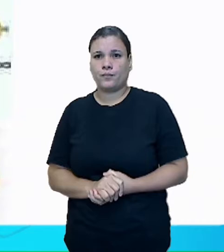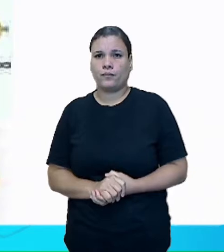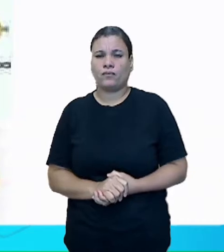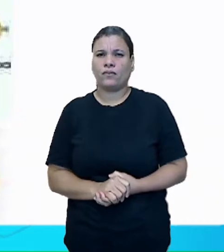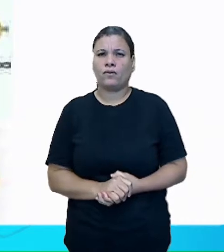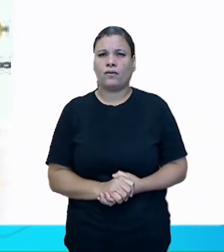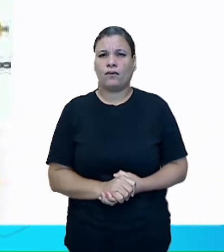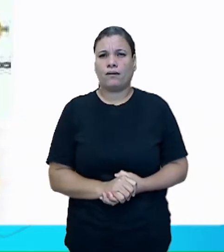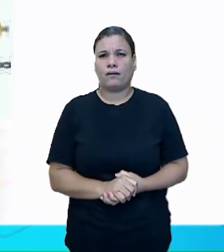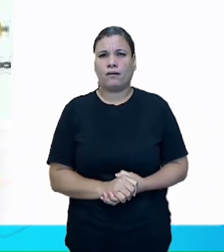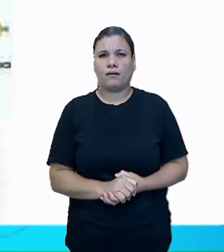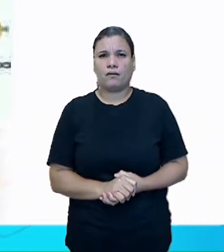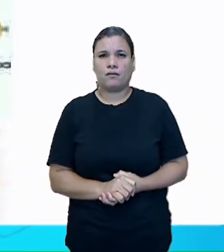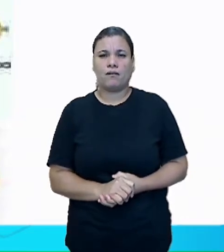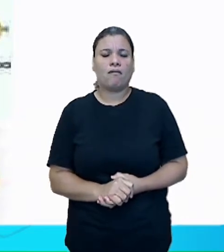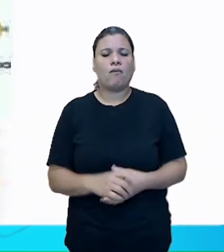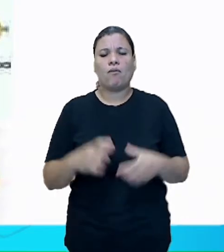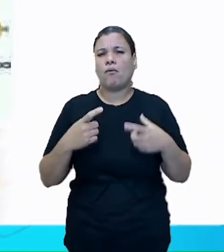estar